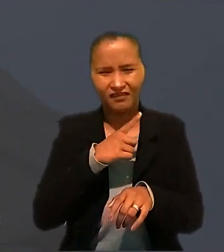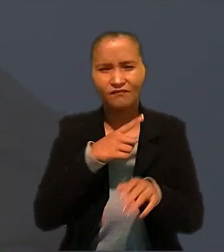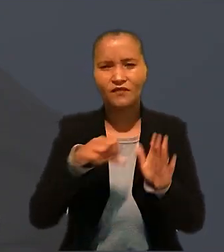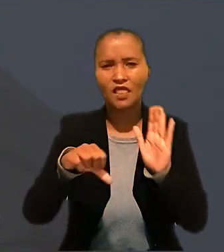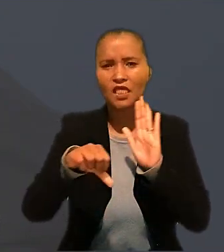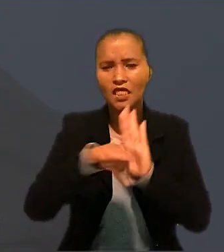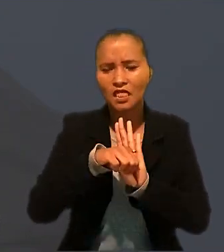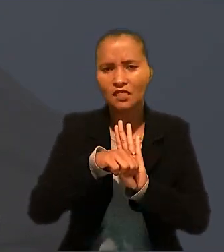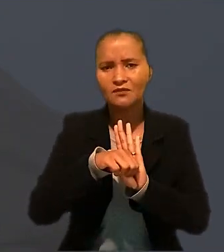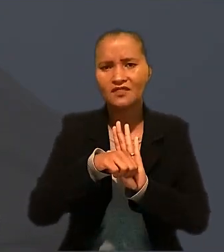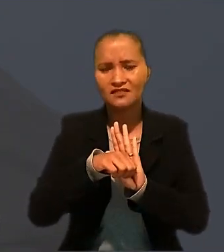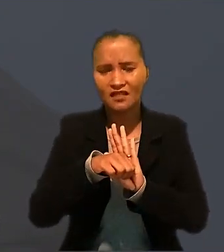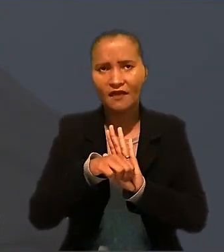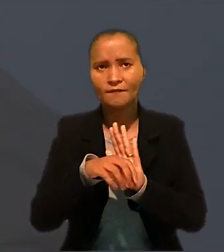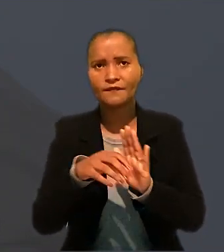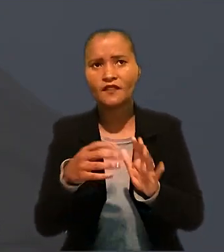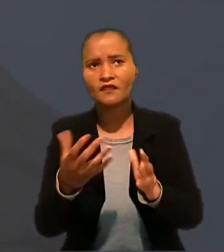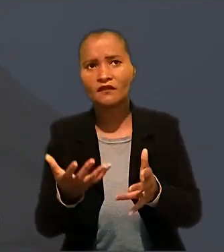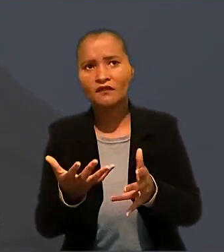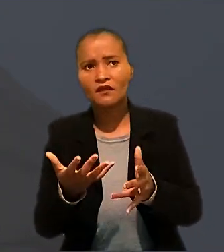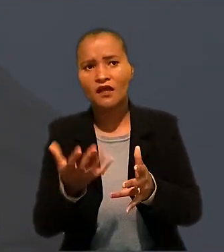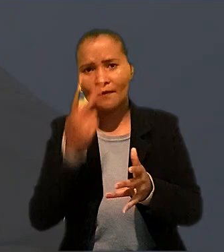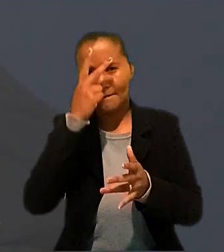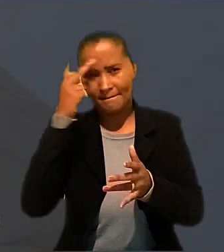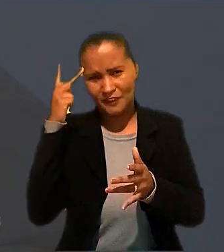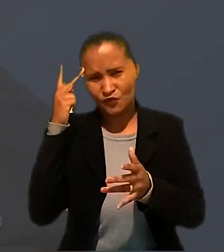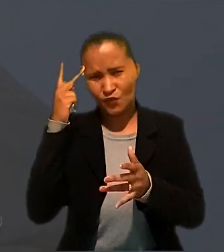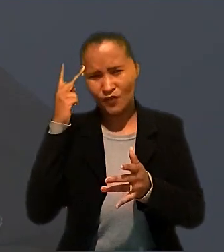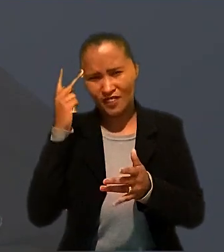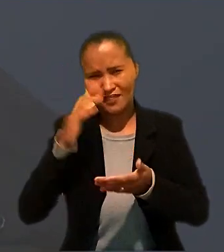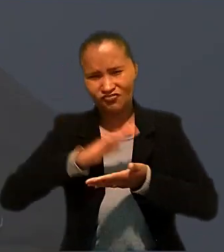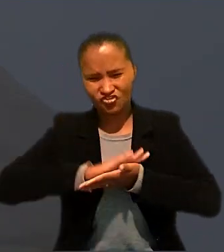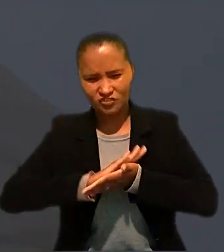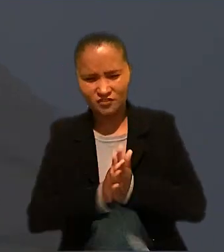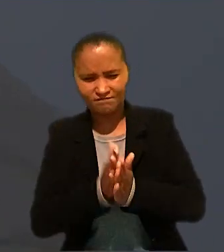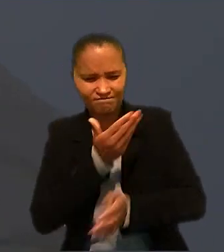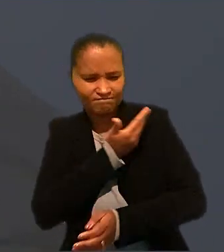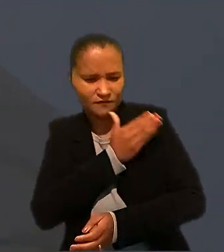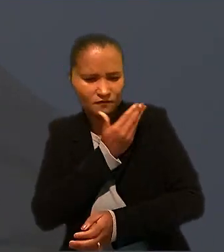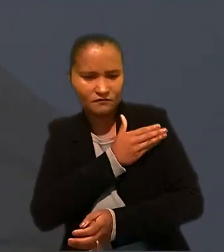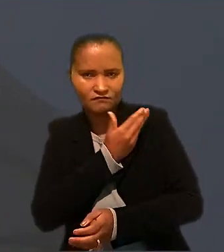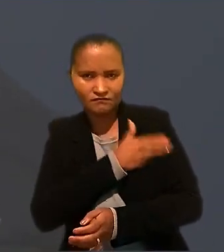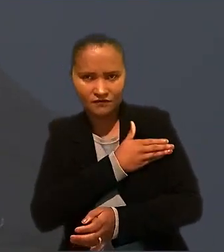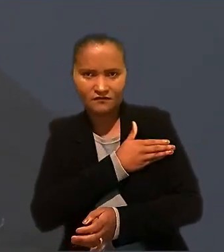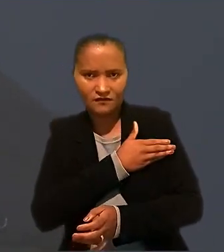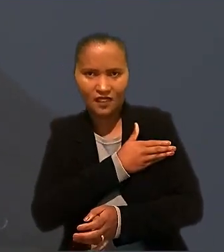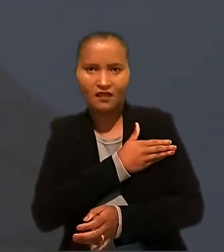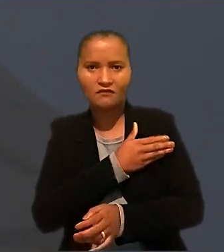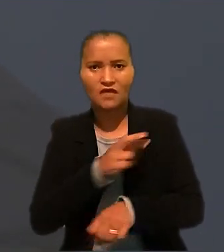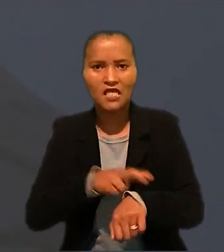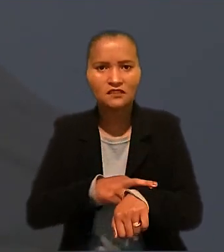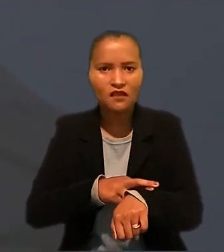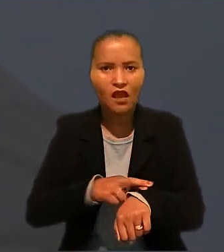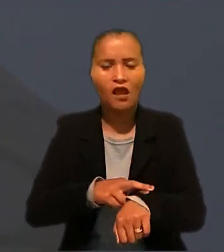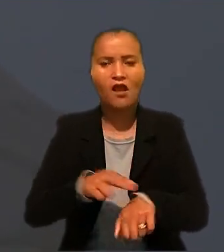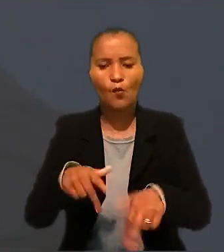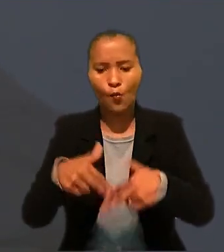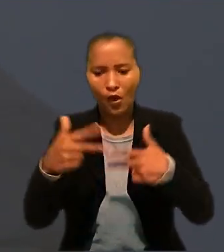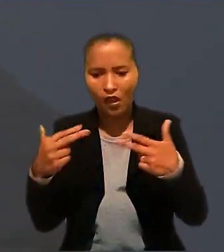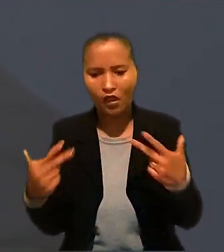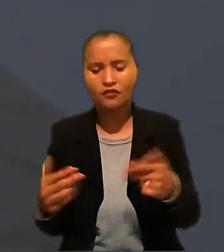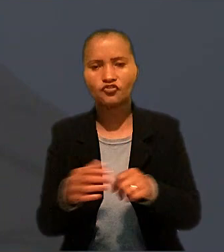comete como crime aquele que, por uma razão de discriminação racial, étnica ou de qualquer outra